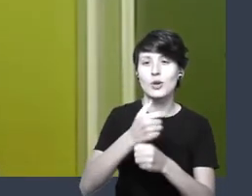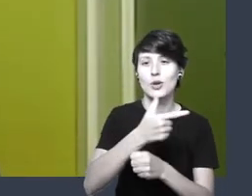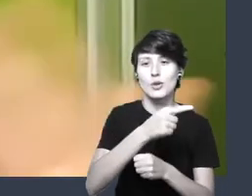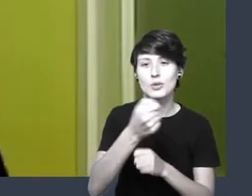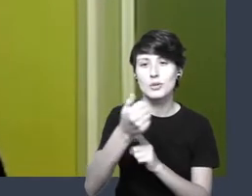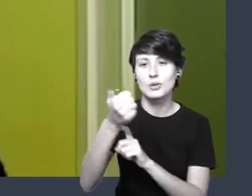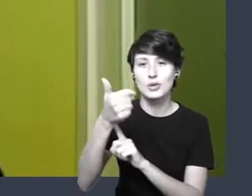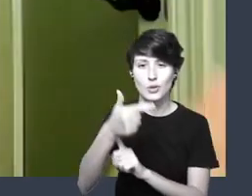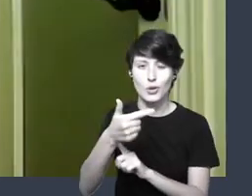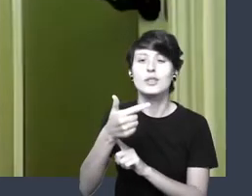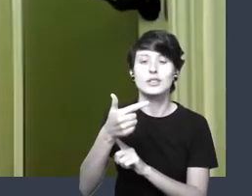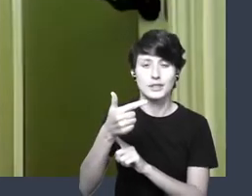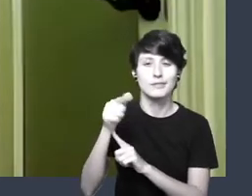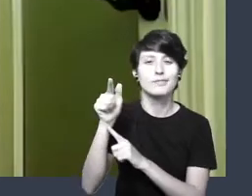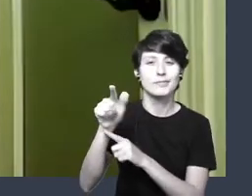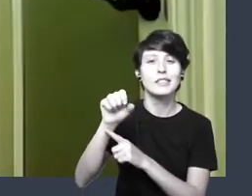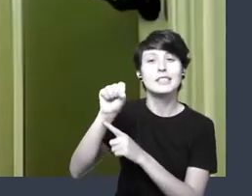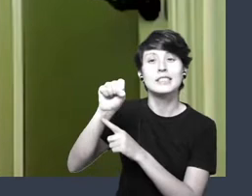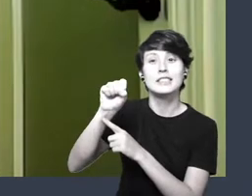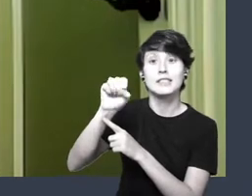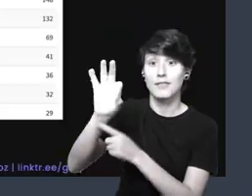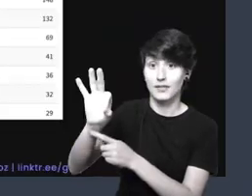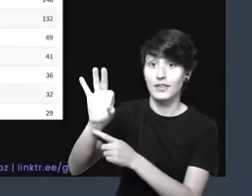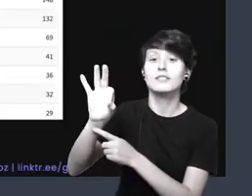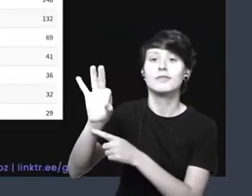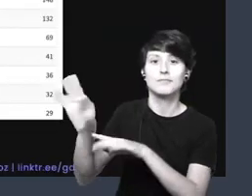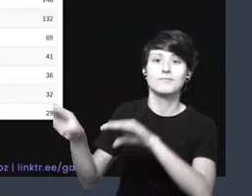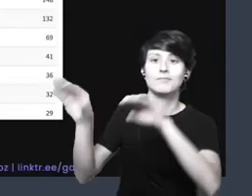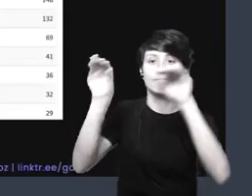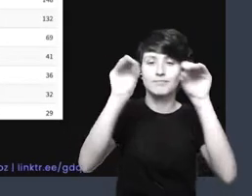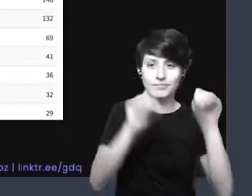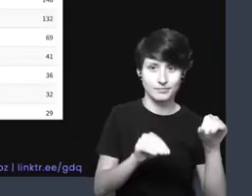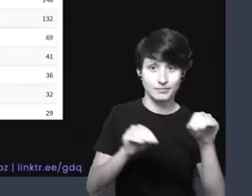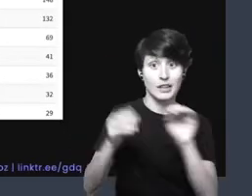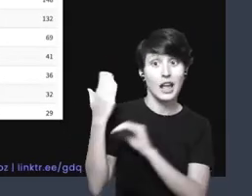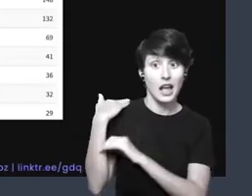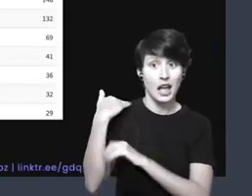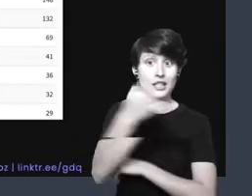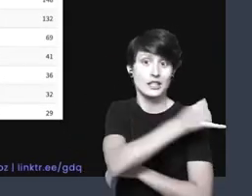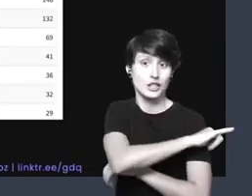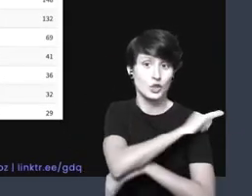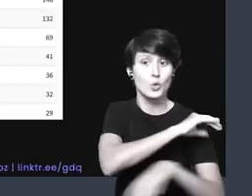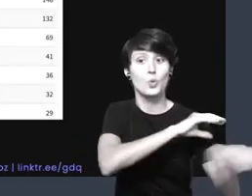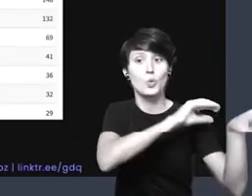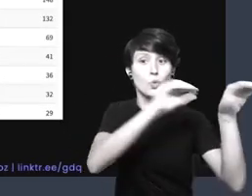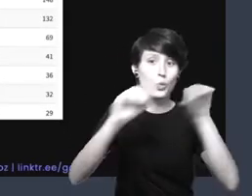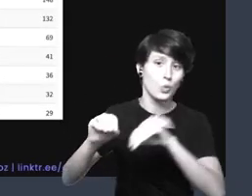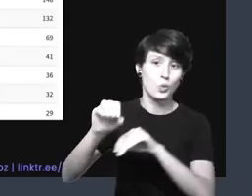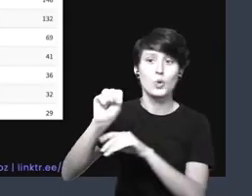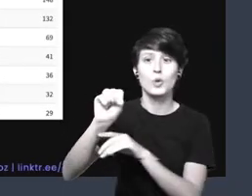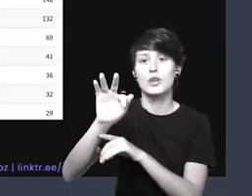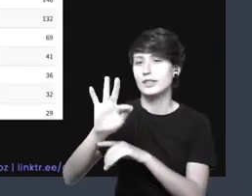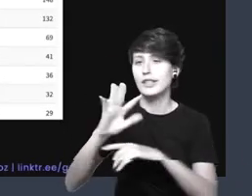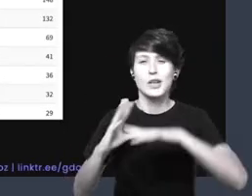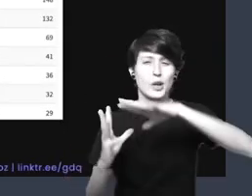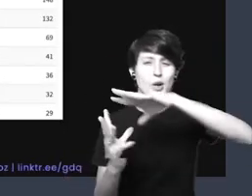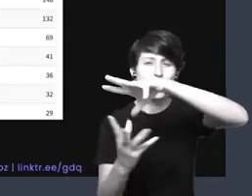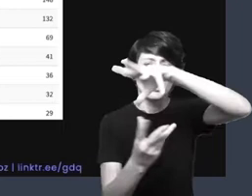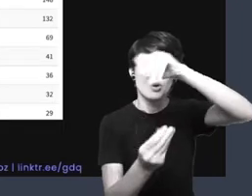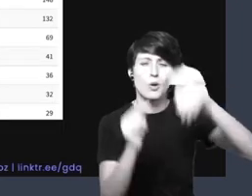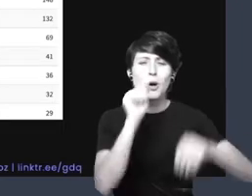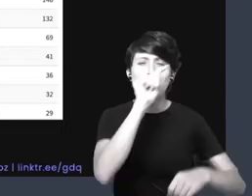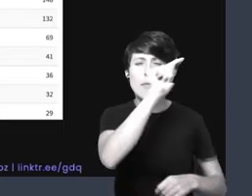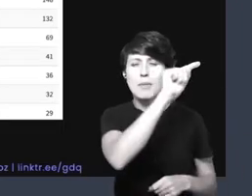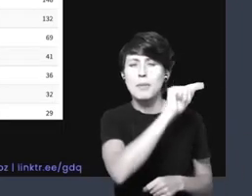saí do Rio e vim para São Francisco. E hoje em dia a gente está em todos os lugares do mundo, praticamente. São mais de